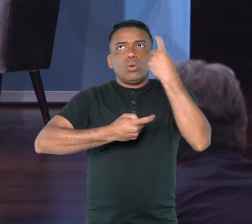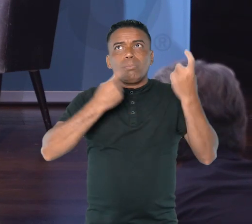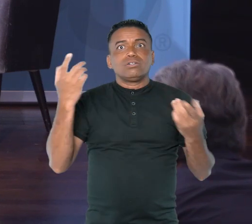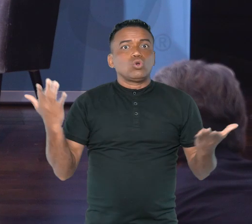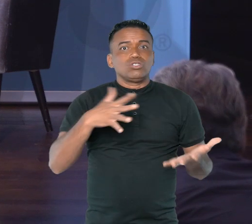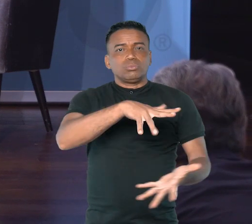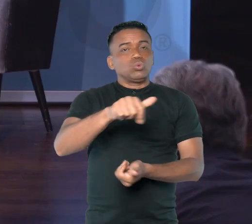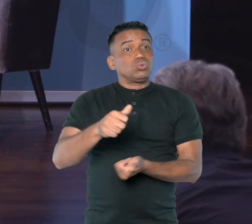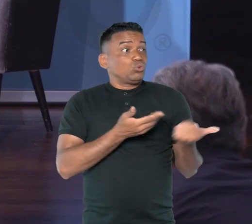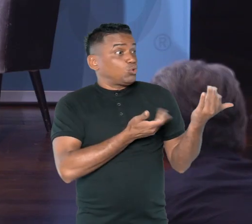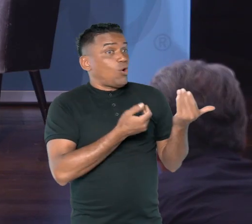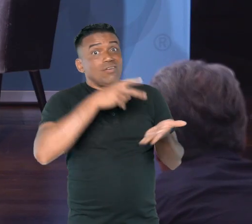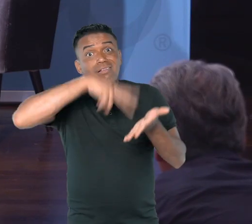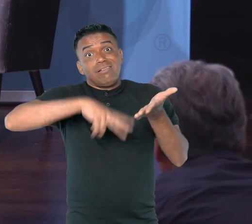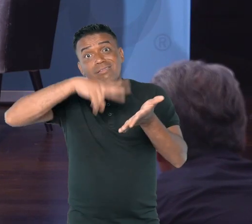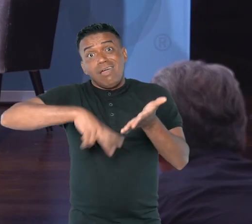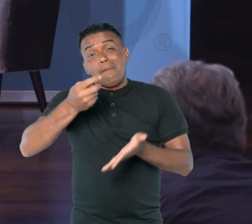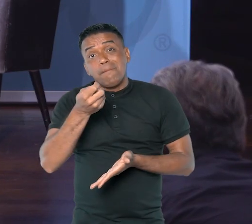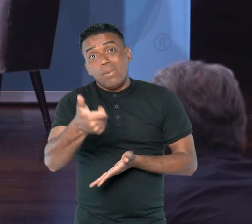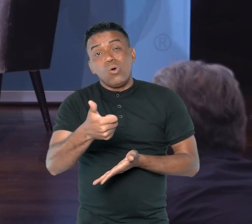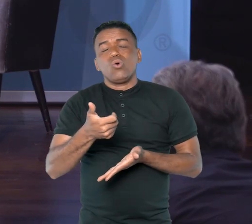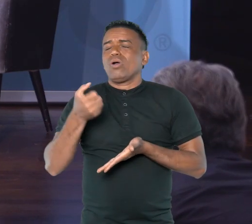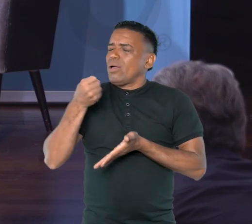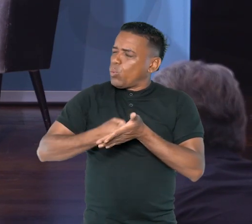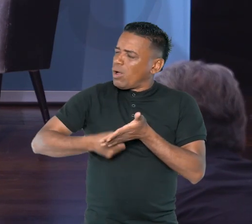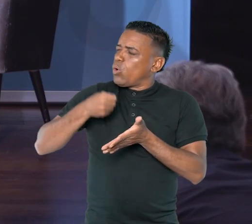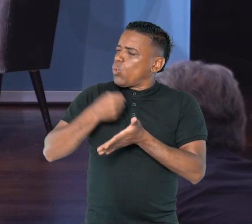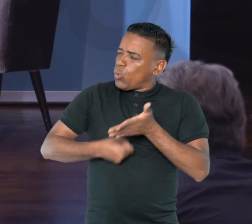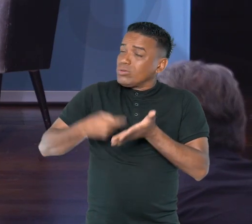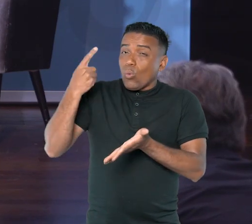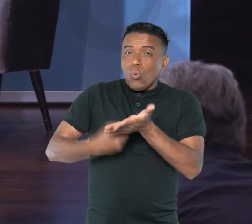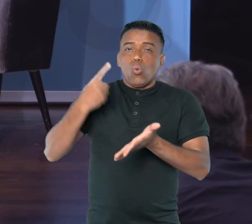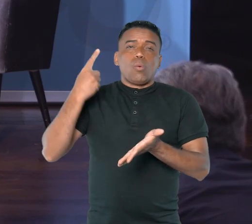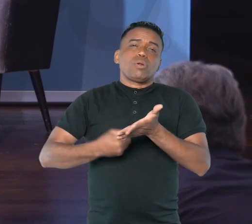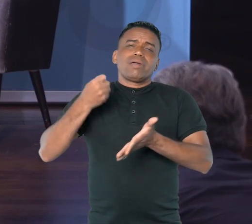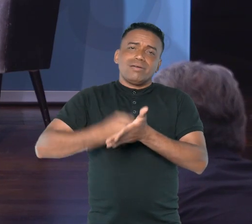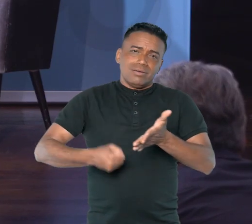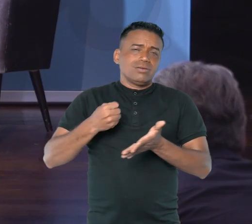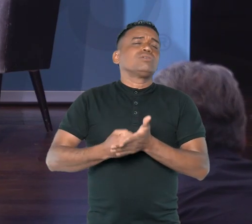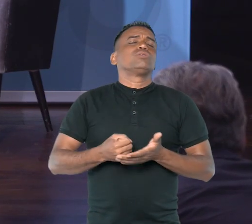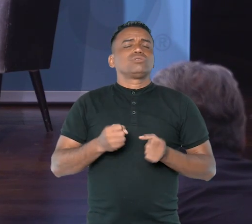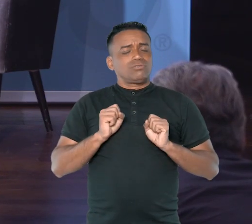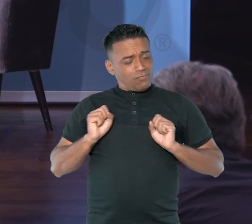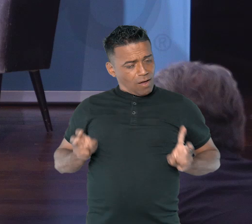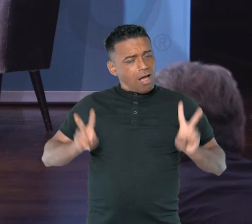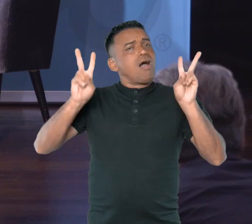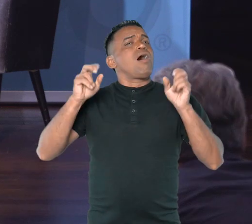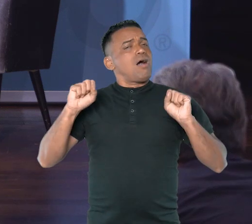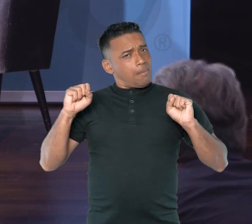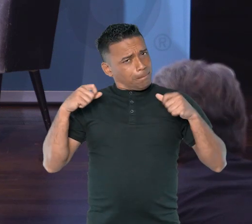as pessoas jovens, leiam tão pouco hoje. Eu acho que isso é uma luta, uma batalha que vale a pena